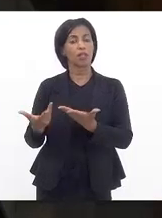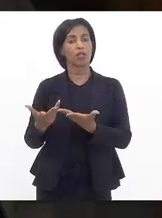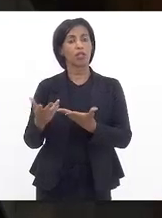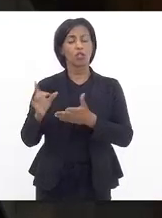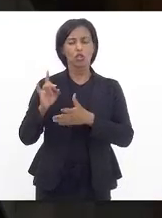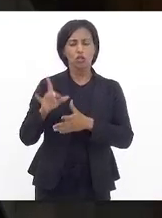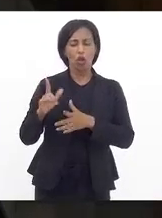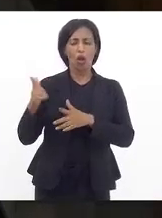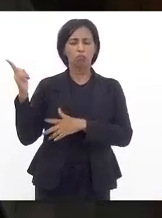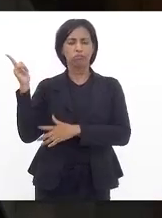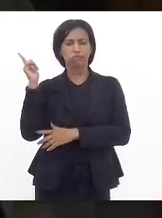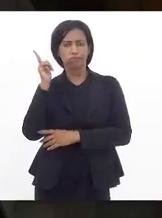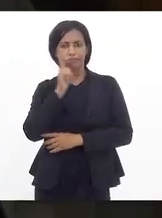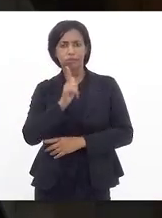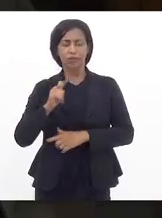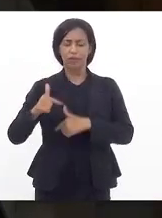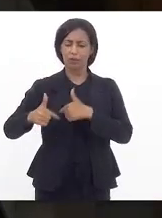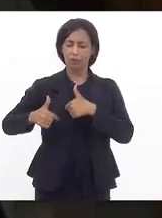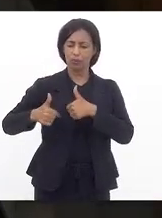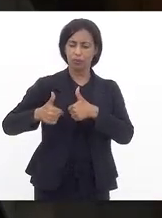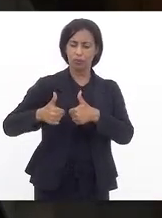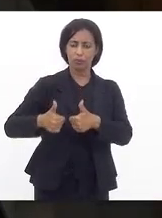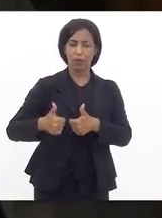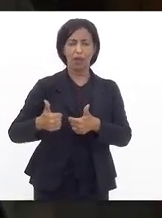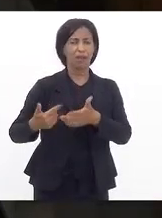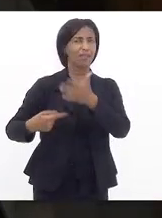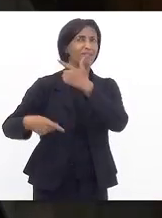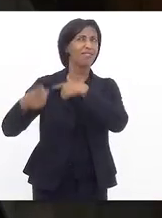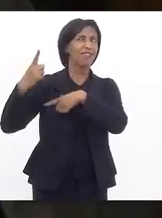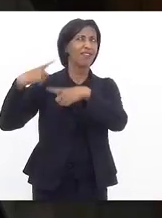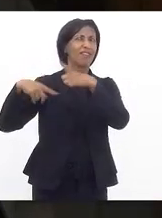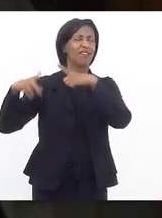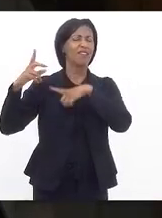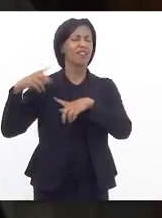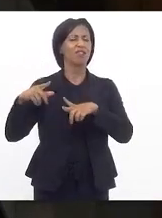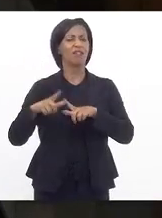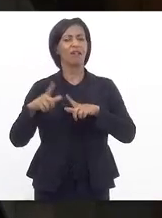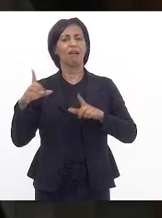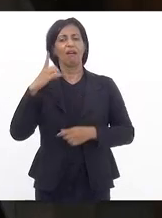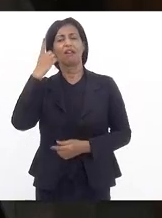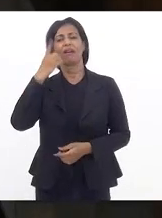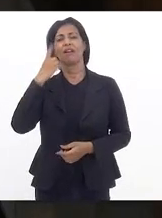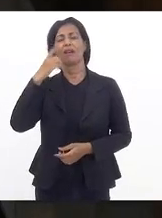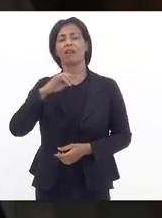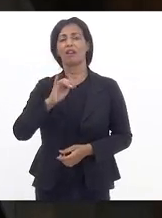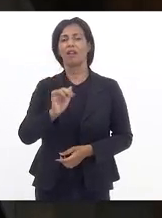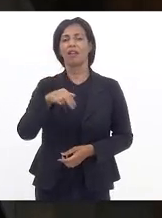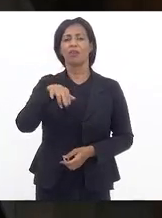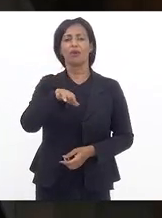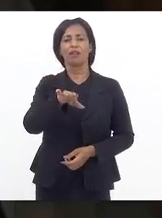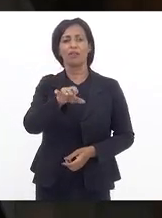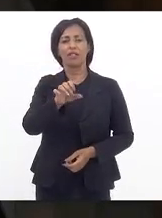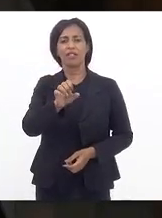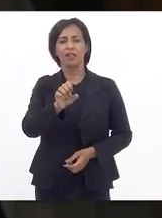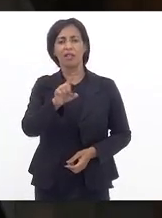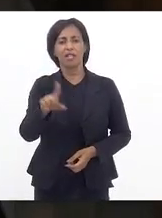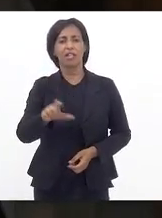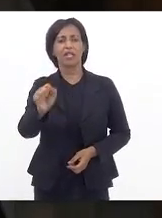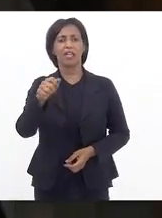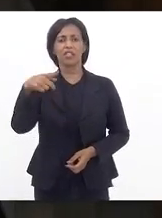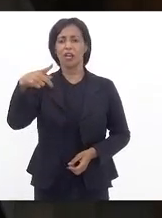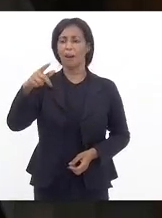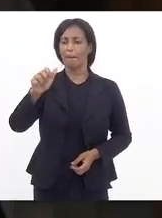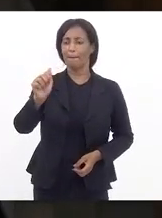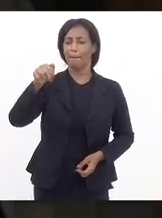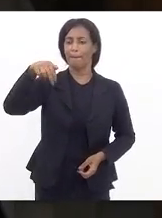só funciona e só existe desde os tempos um grande deputada Inês pandeló que foi quem a